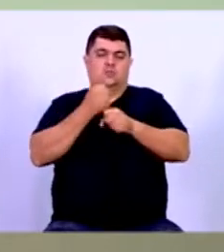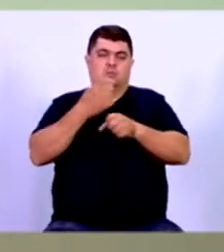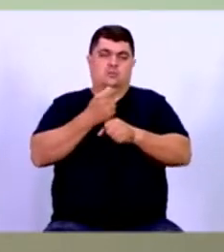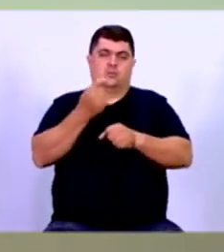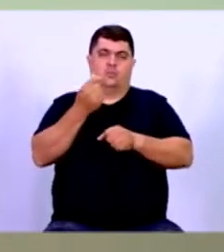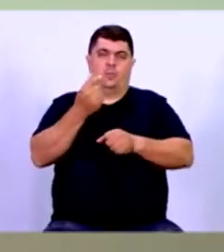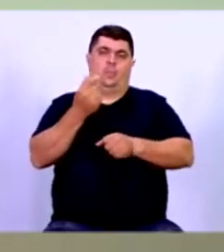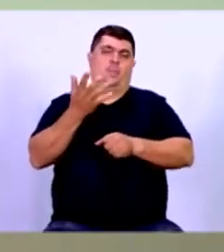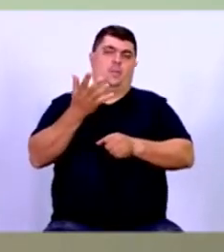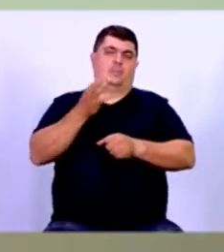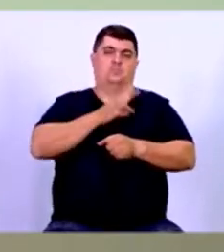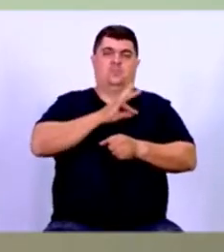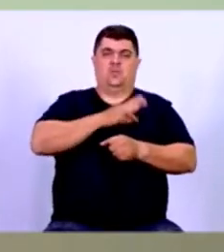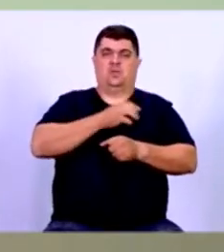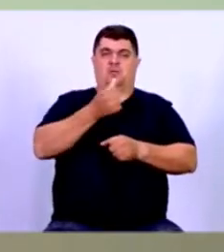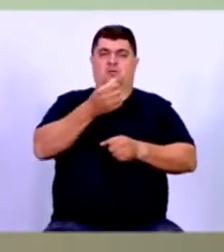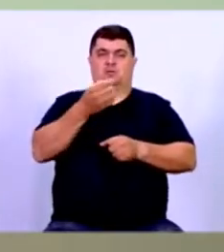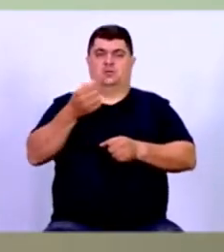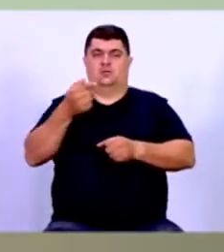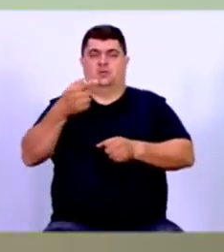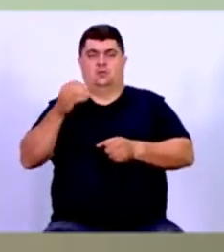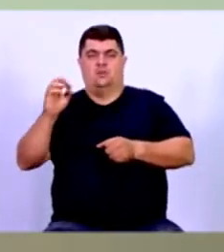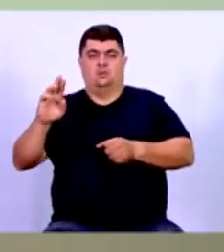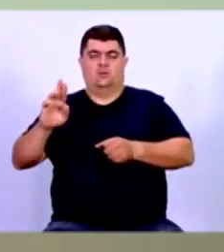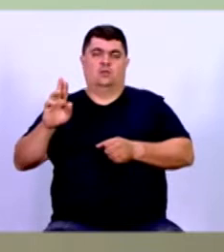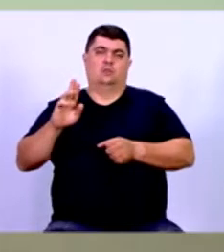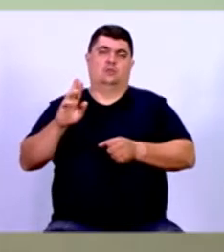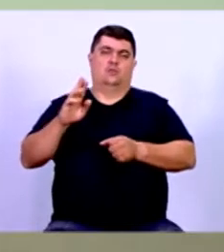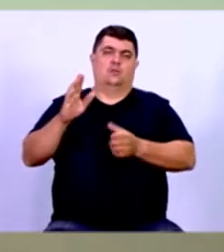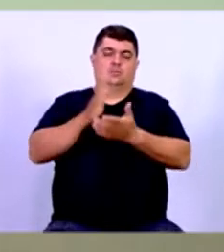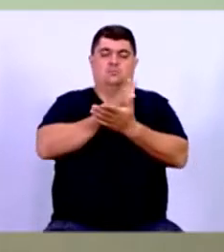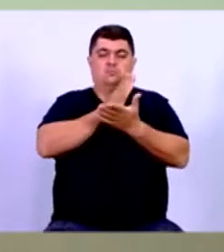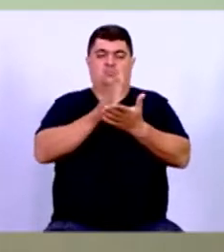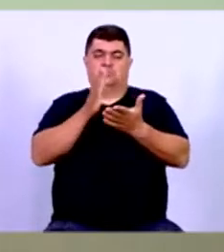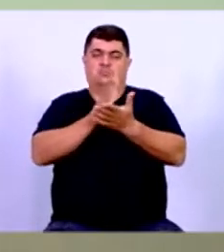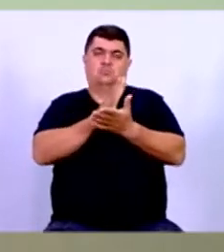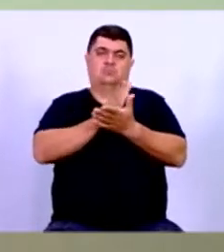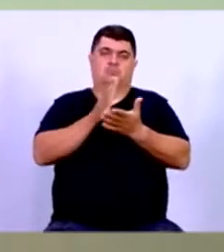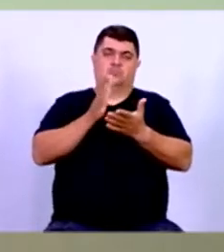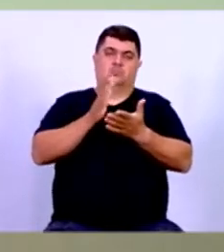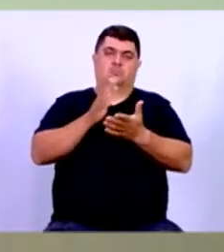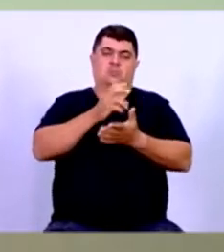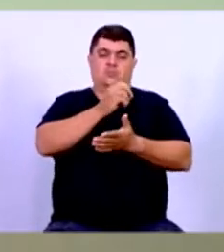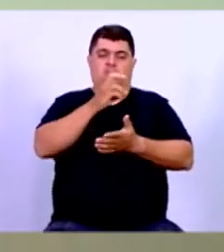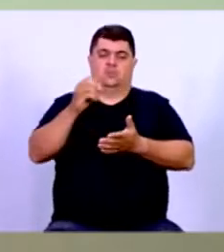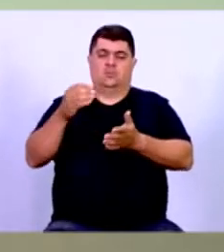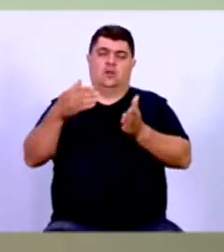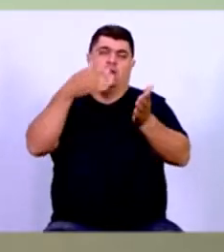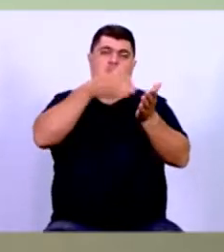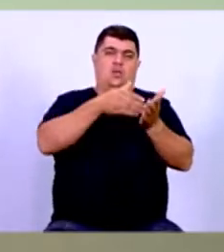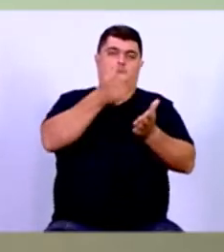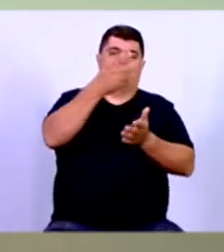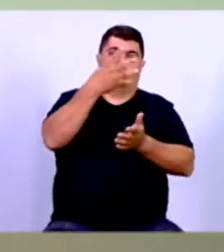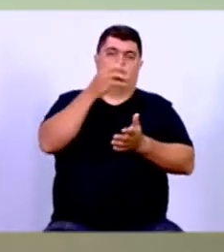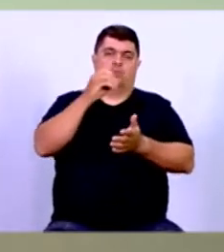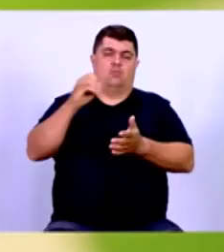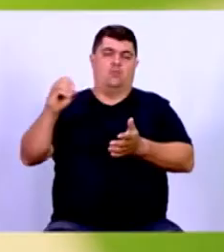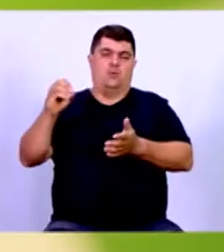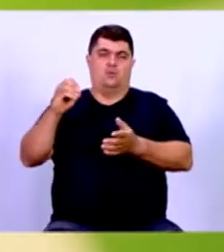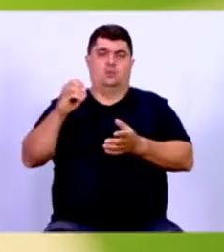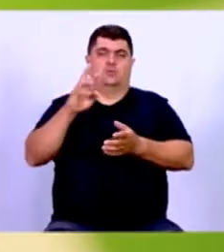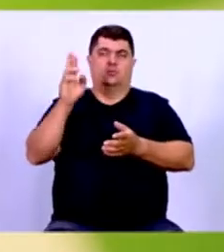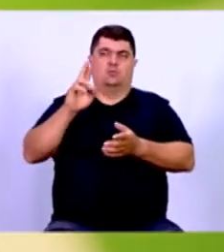da bolsa, 600, 700 reais, o que varia muito os valores das bolsas, de 500 a 1.400 reais hoje nós